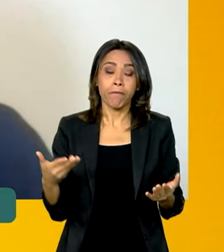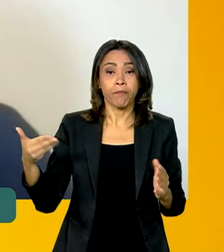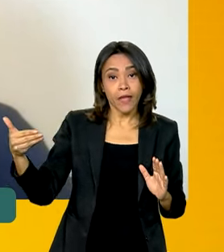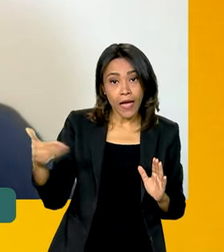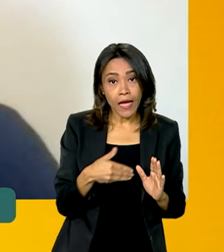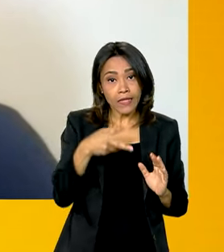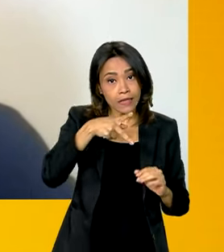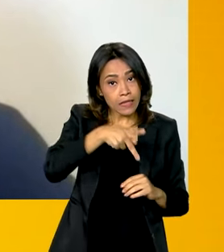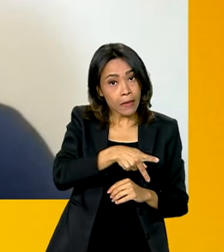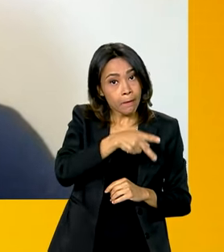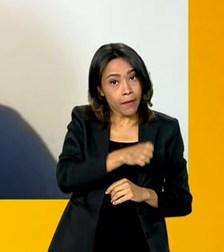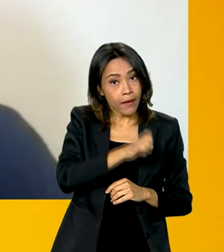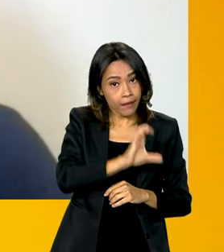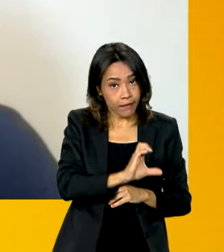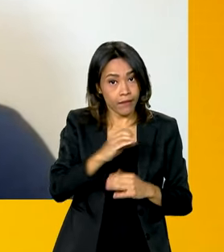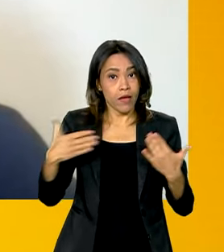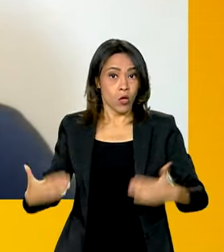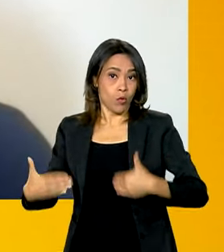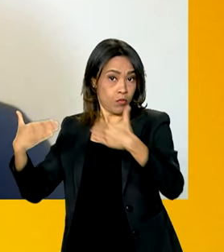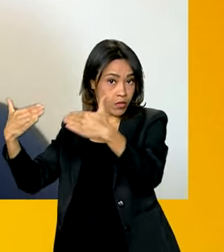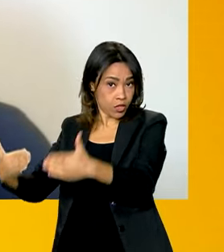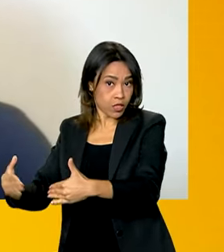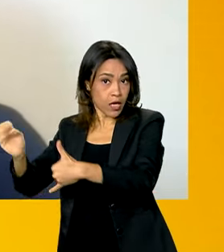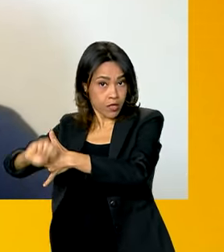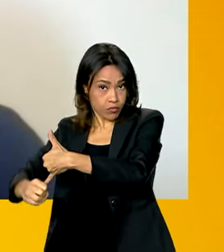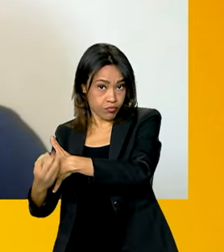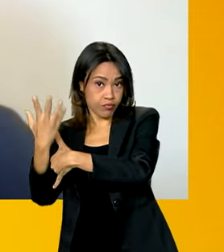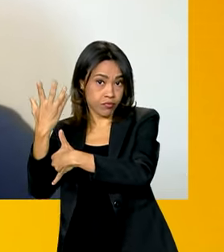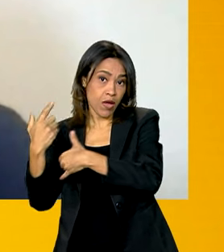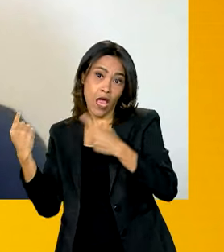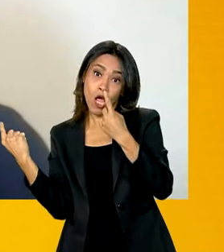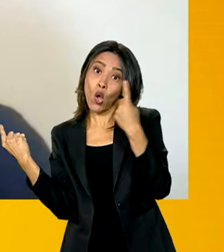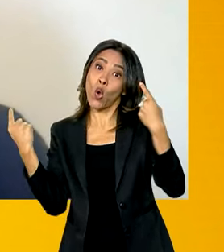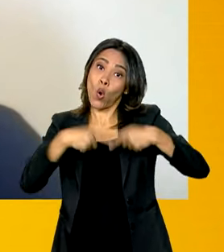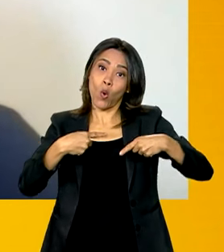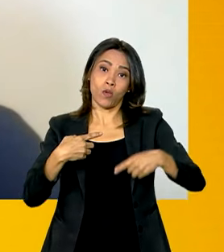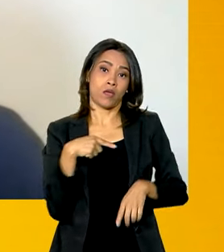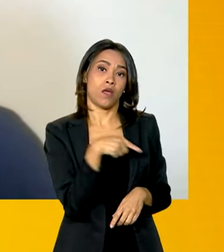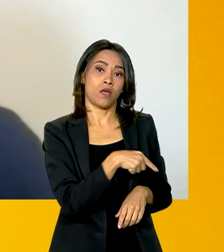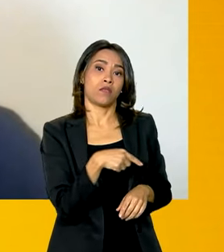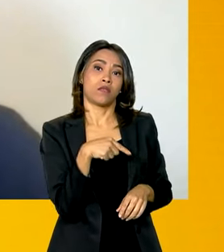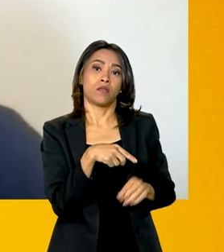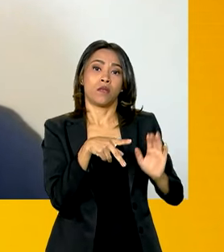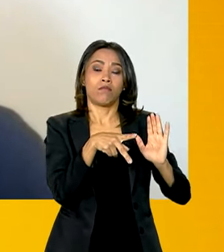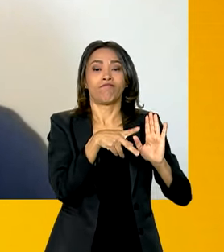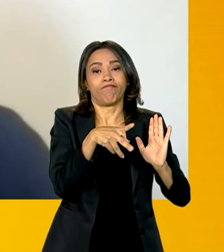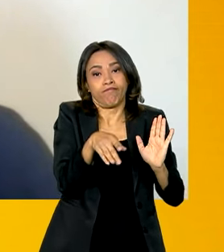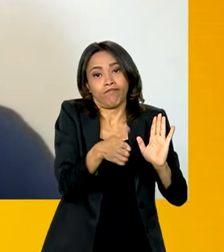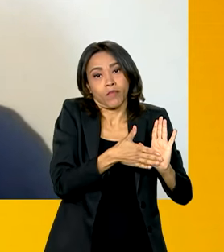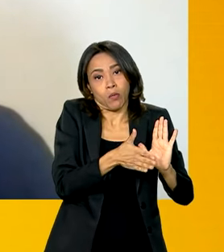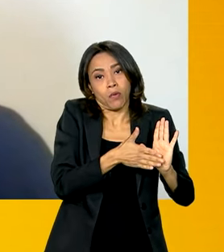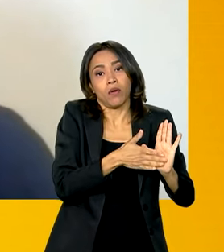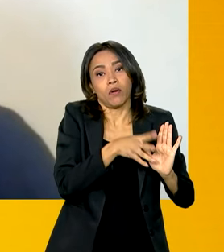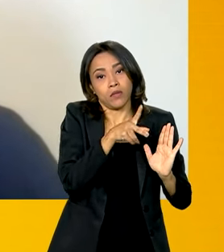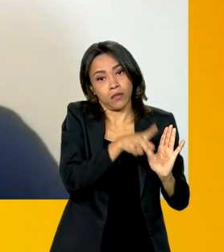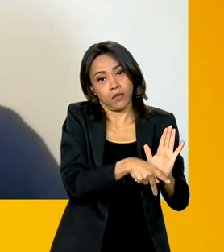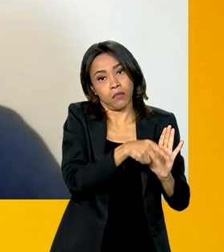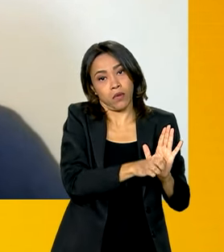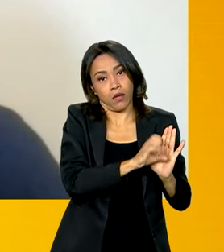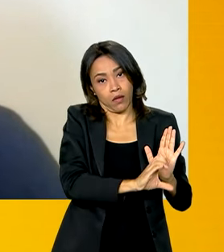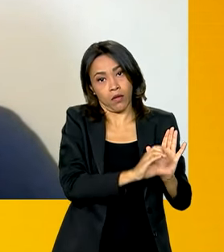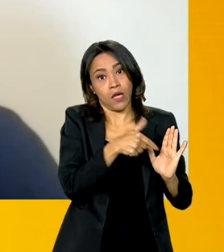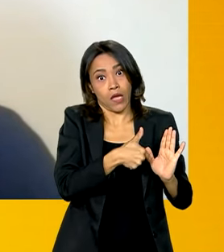Ministério do Meio Ambiente, a gente tem um posicionamento totalmente contrário à PEC, né? Porque a PEC visa repassar